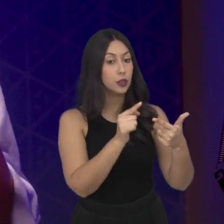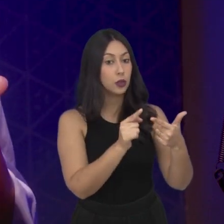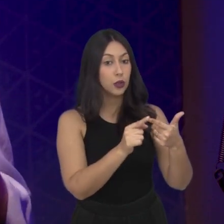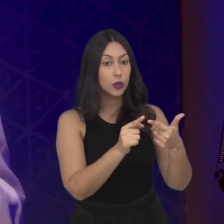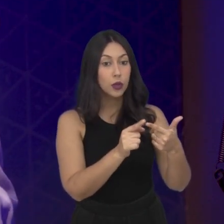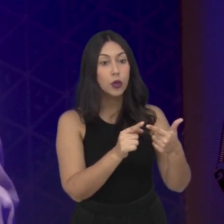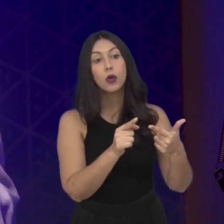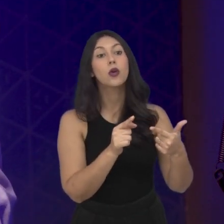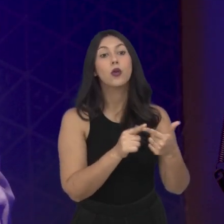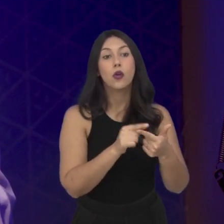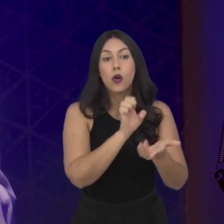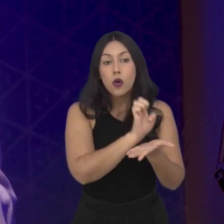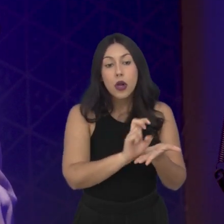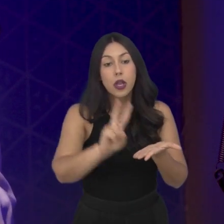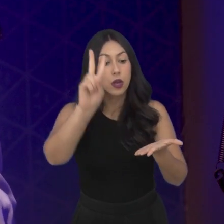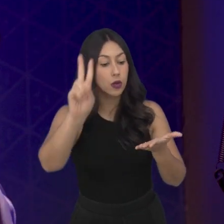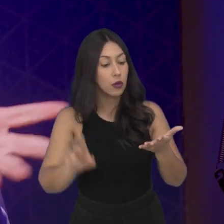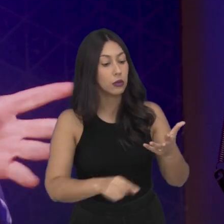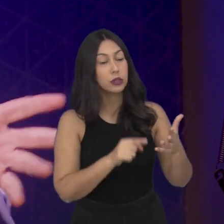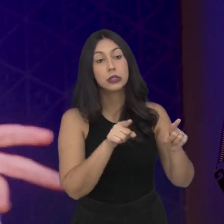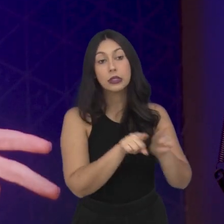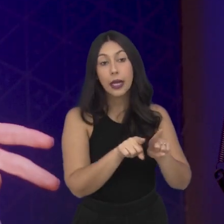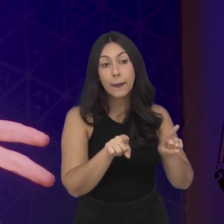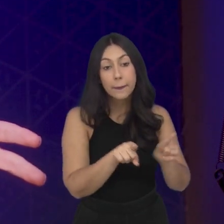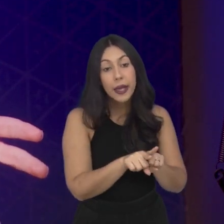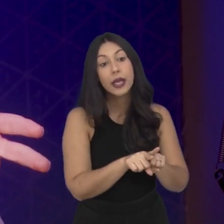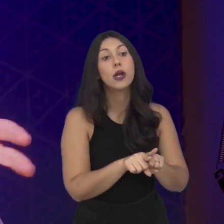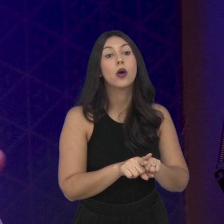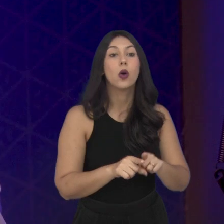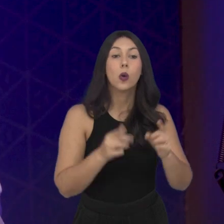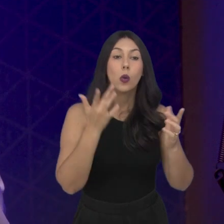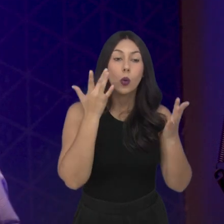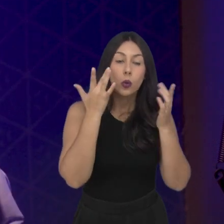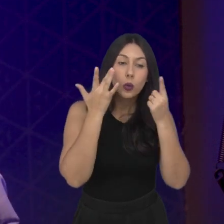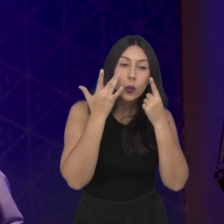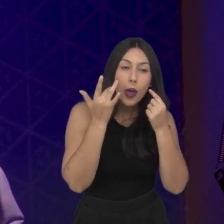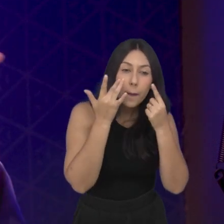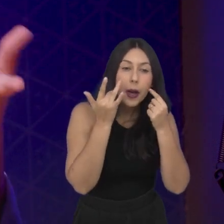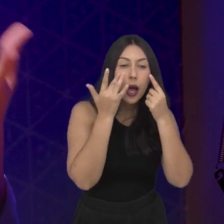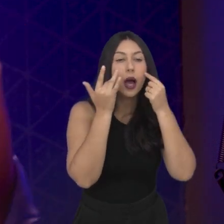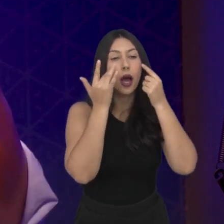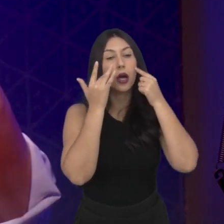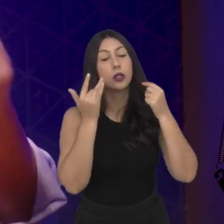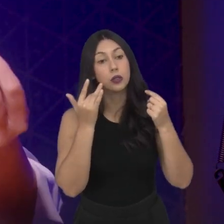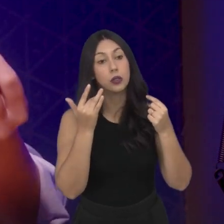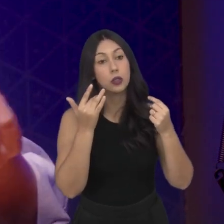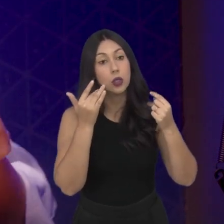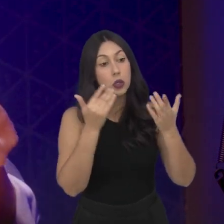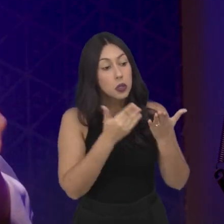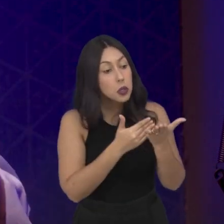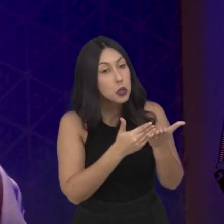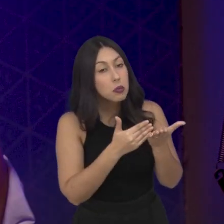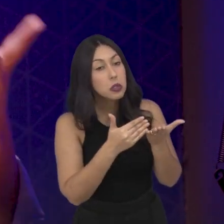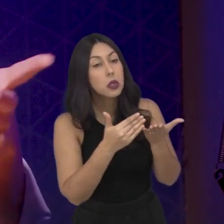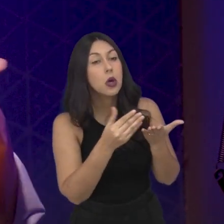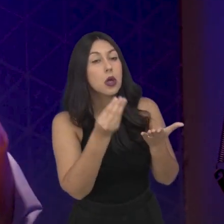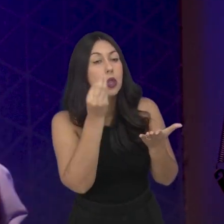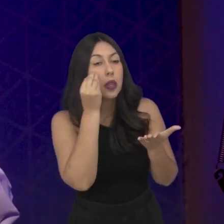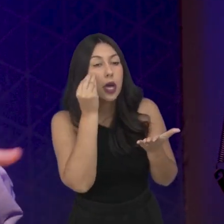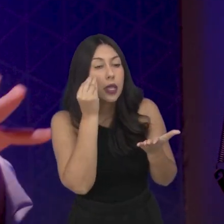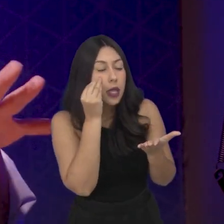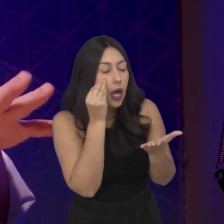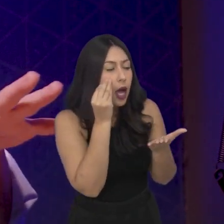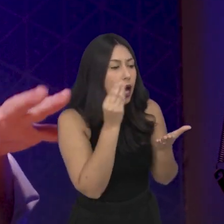gênero lírico e o gênero dramático. Então, foi a primeira vez, assim, uma das primeiras vezes que teve essa tentativa